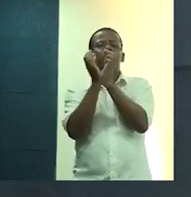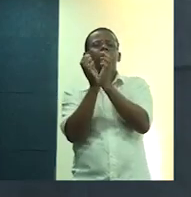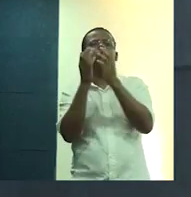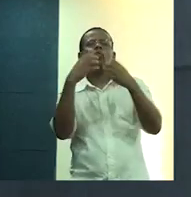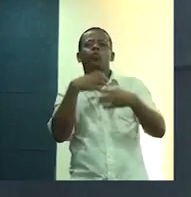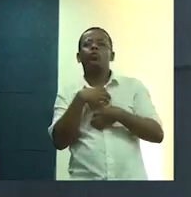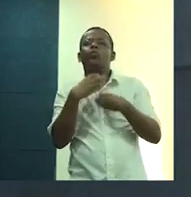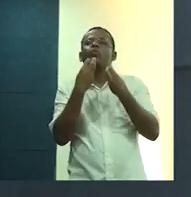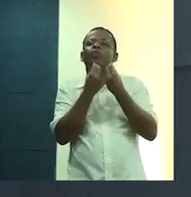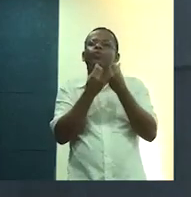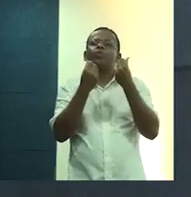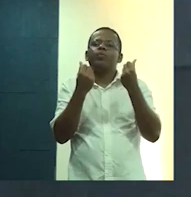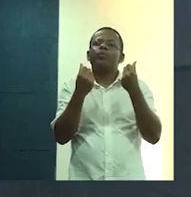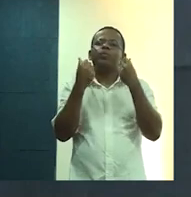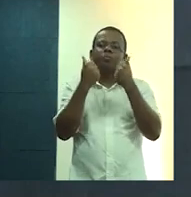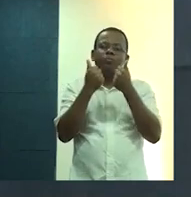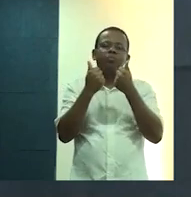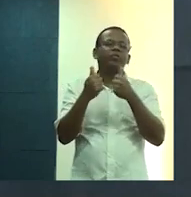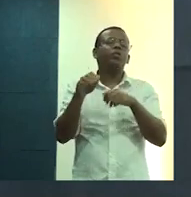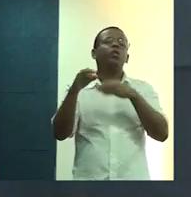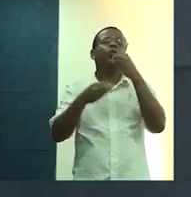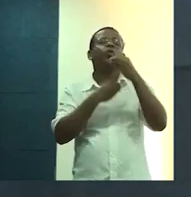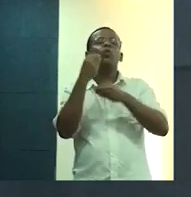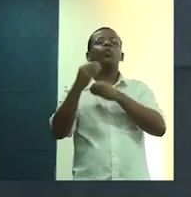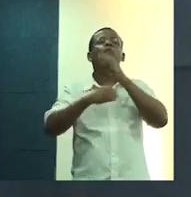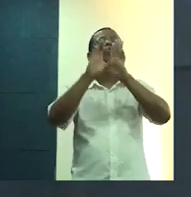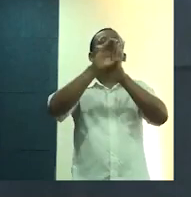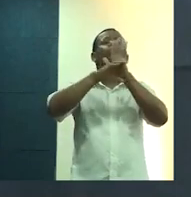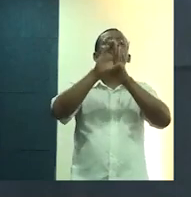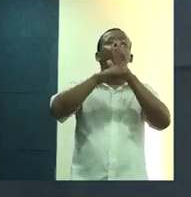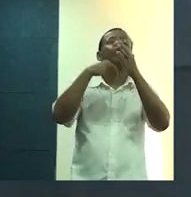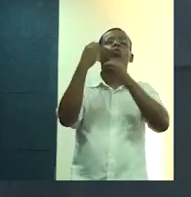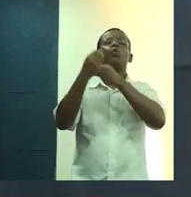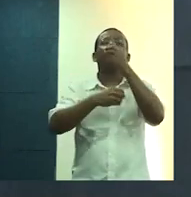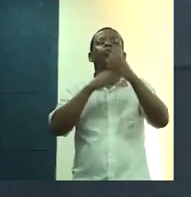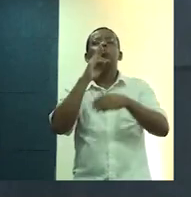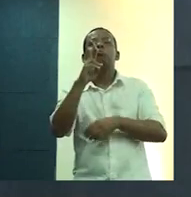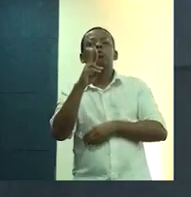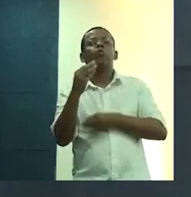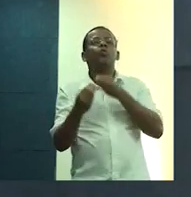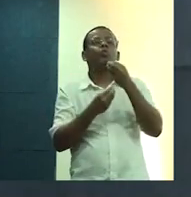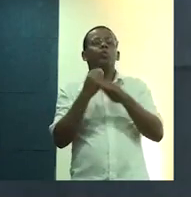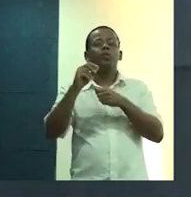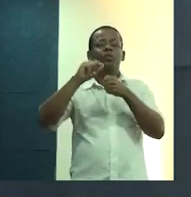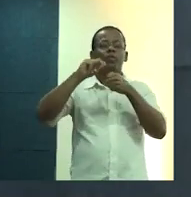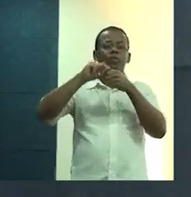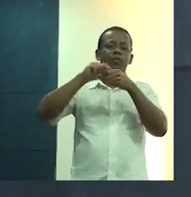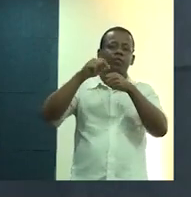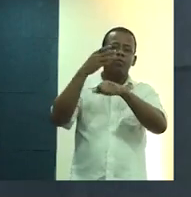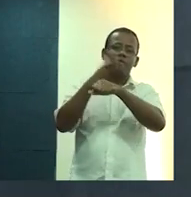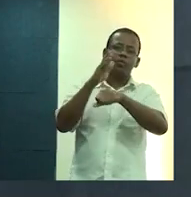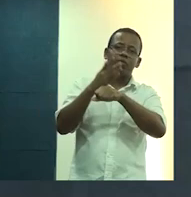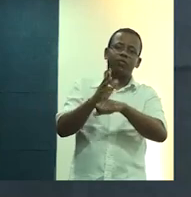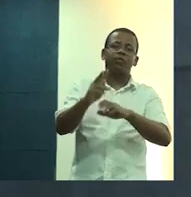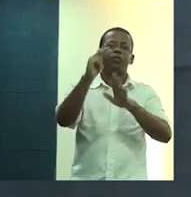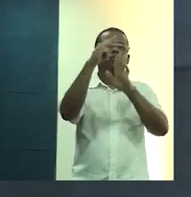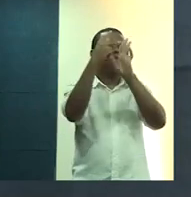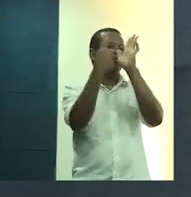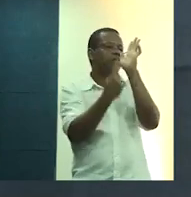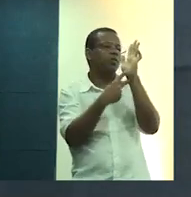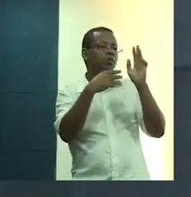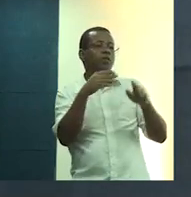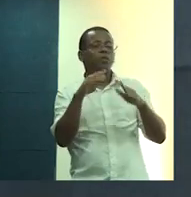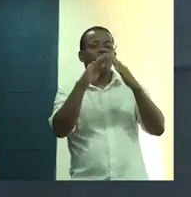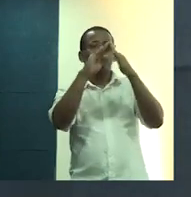sensibilidade para para definir isso como é que ele define isso qual o produto diz como é que se faz na prática através do plano